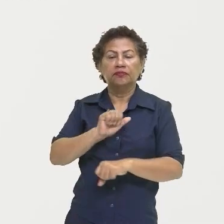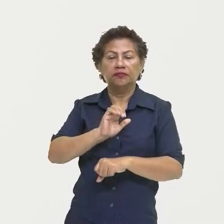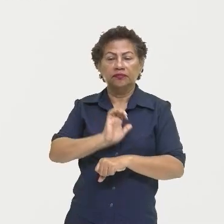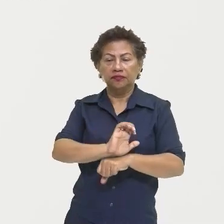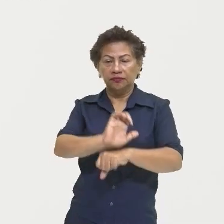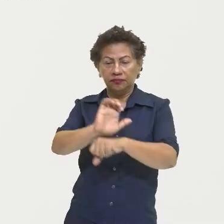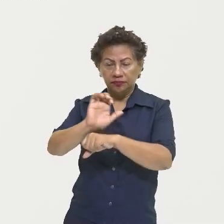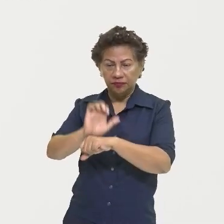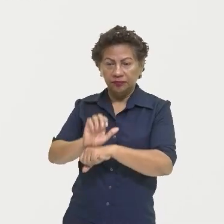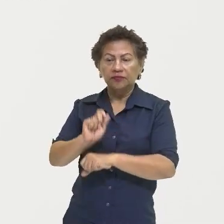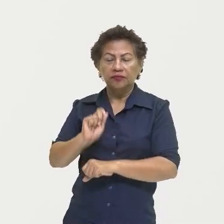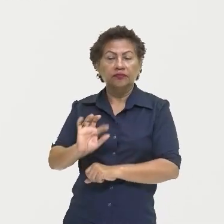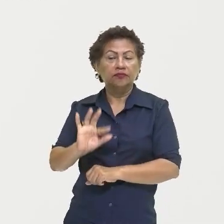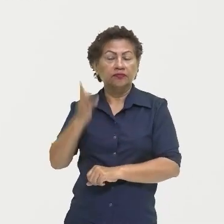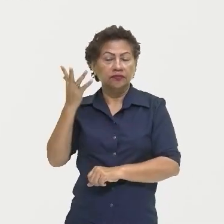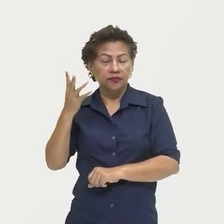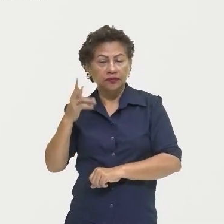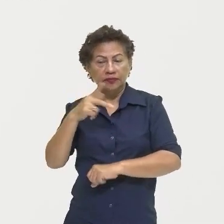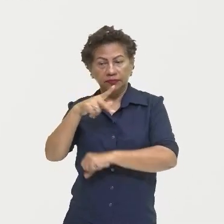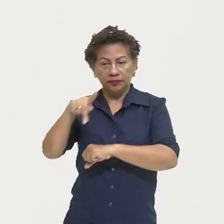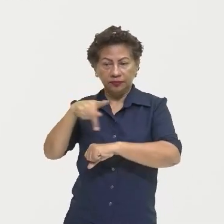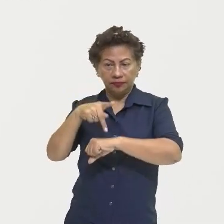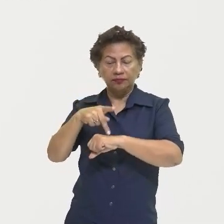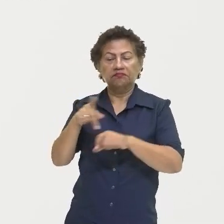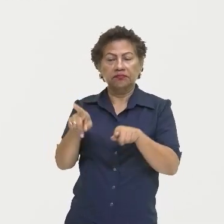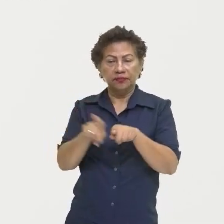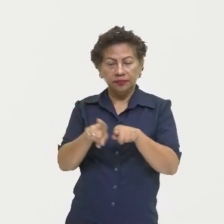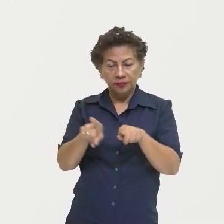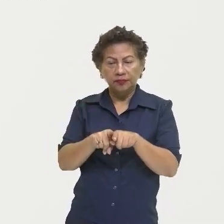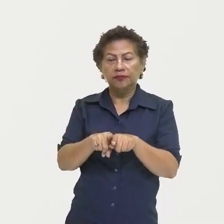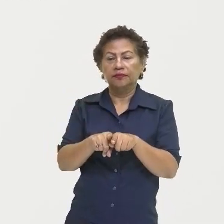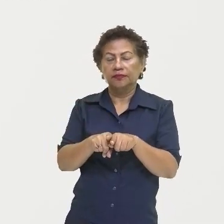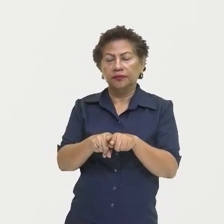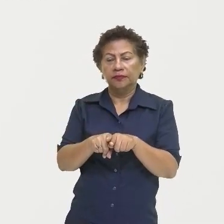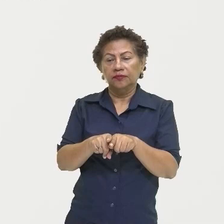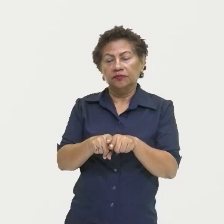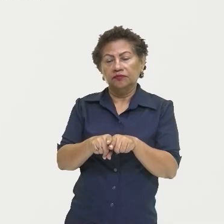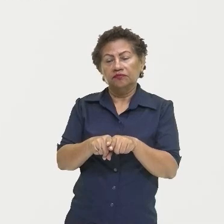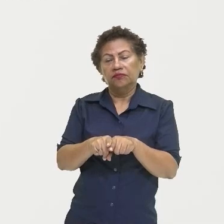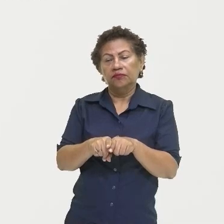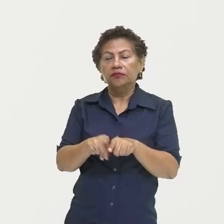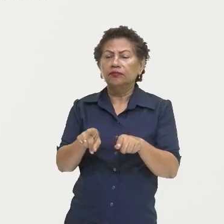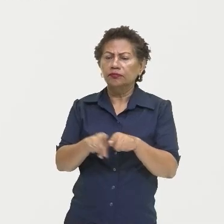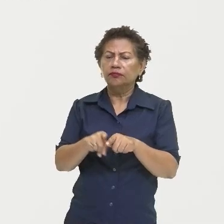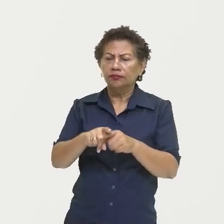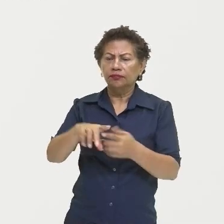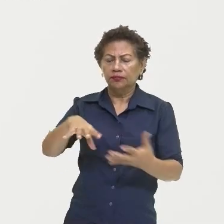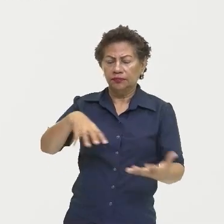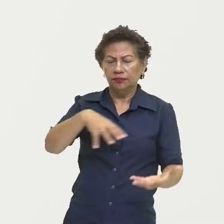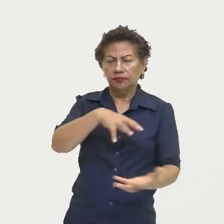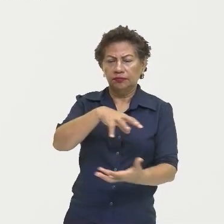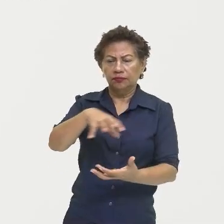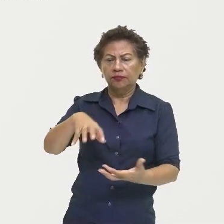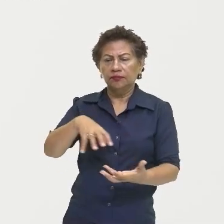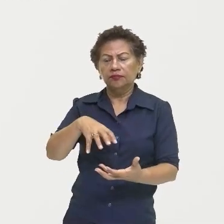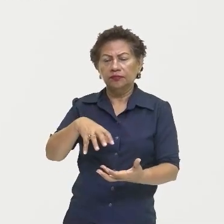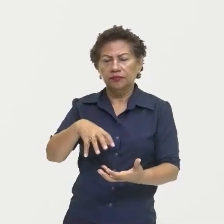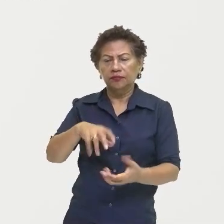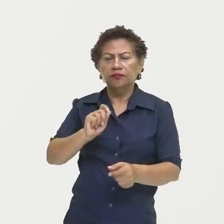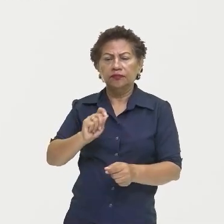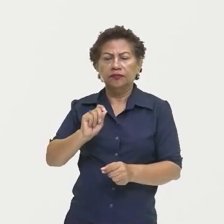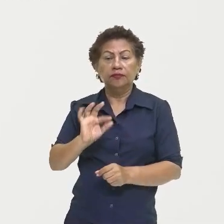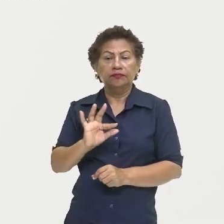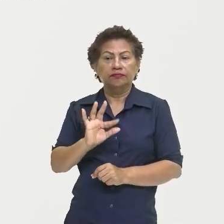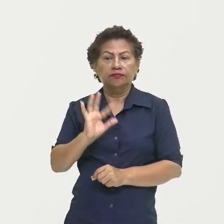então o que estava acontecendo no país, que é numa escala nacional, ou no mundo, né? Na escala mundial, que está ocorrendo aí no